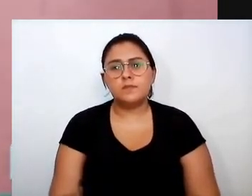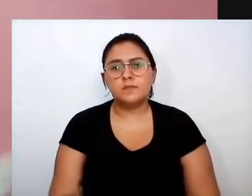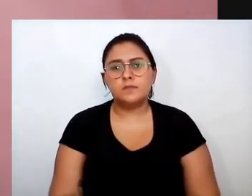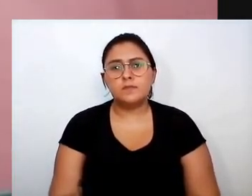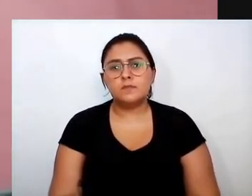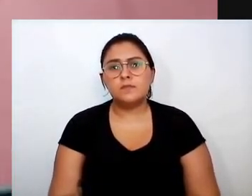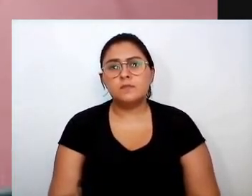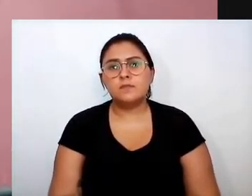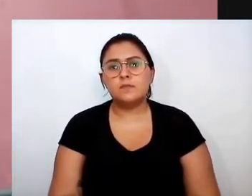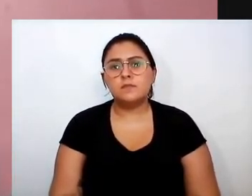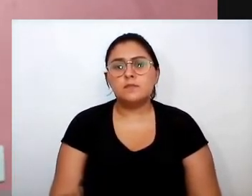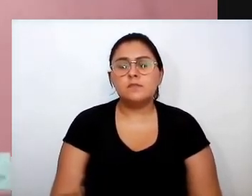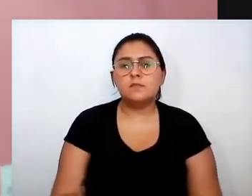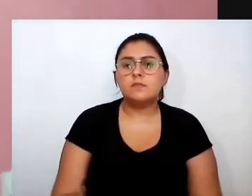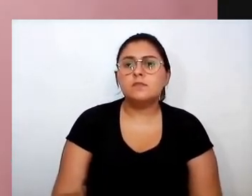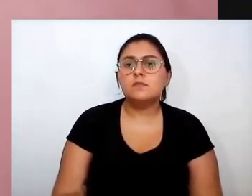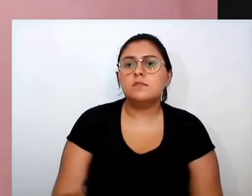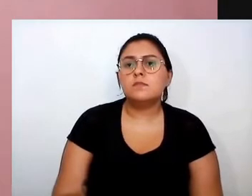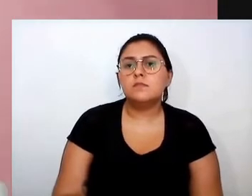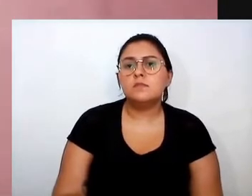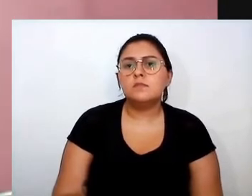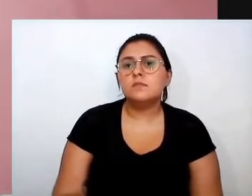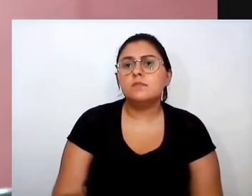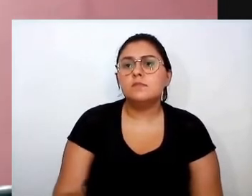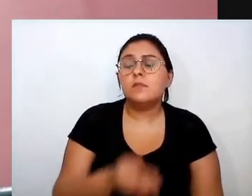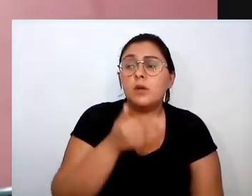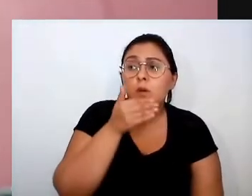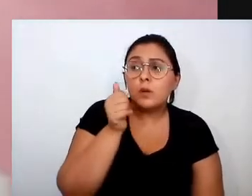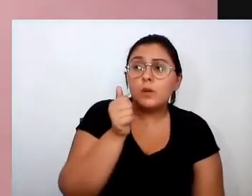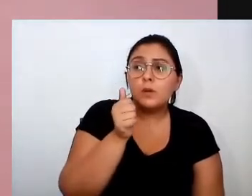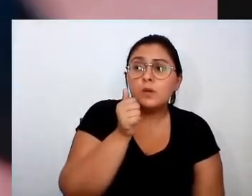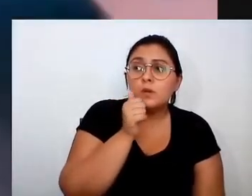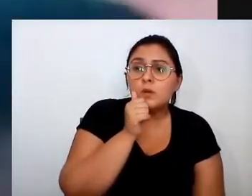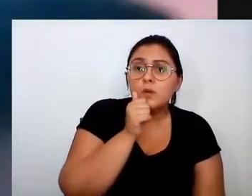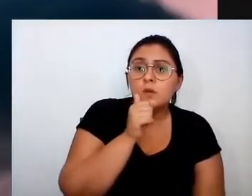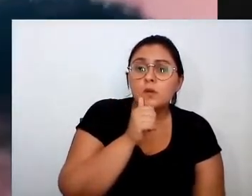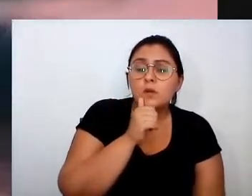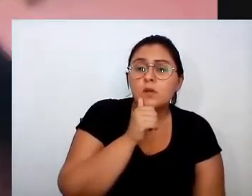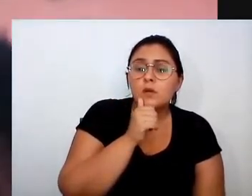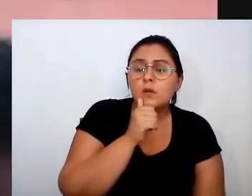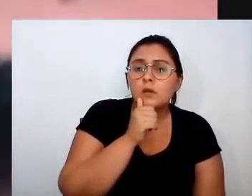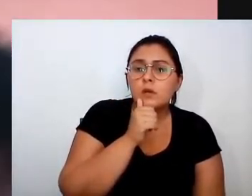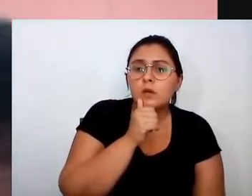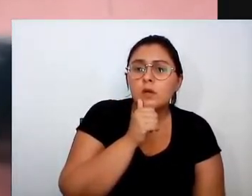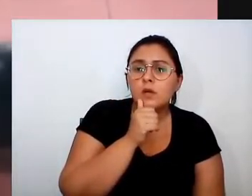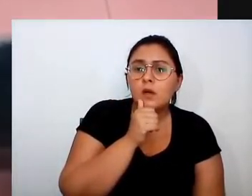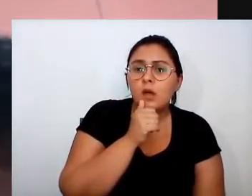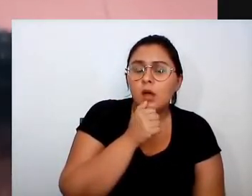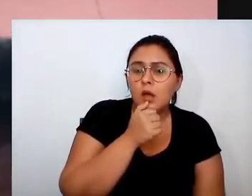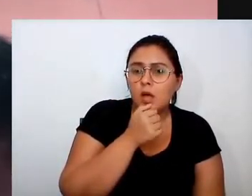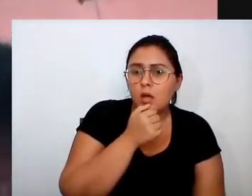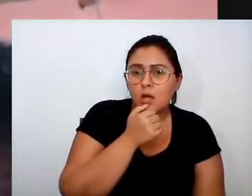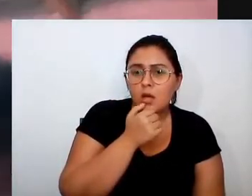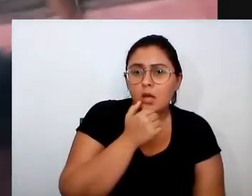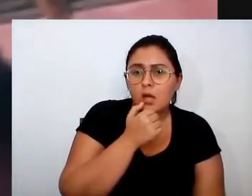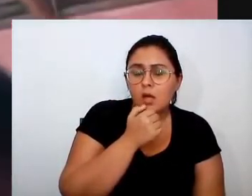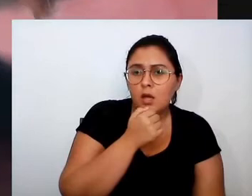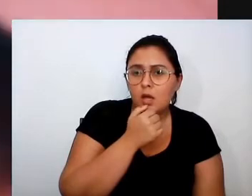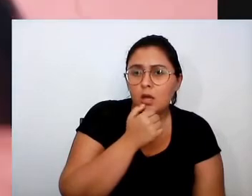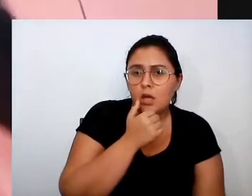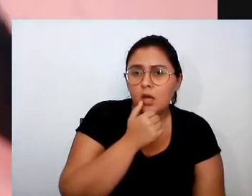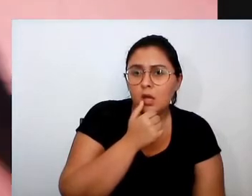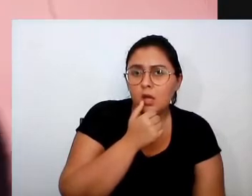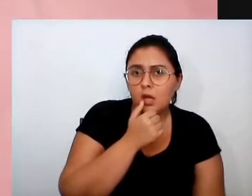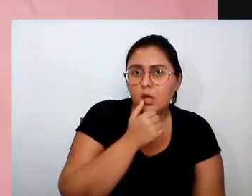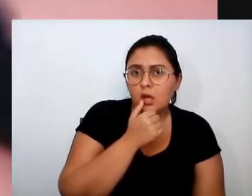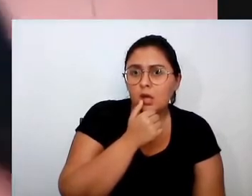E aí, você me ouve bem agora? Melhorou? É porque ele tá no falante de cima, não tá no de baixo. Aí eu tô lhe ouvindo só